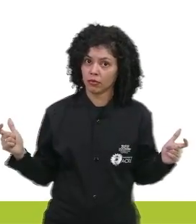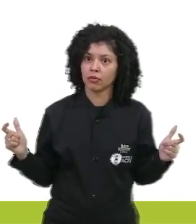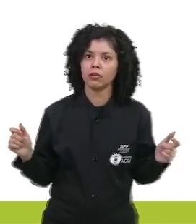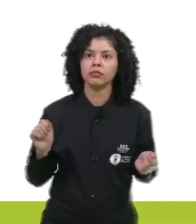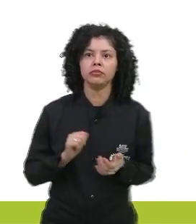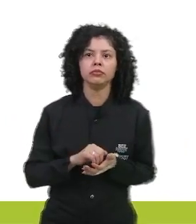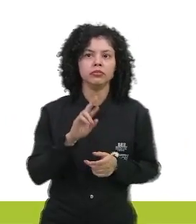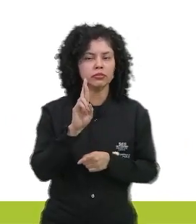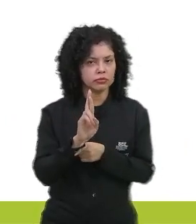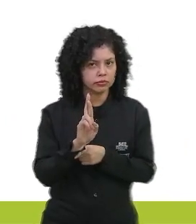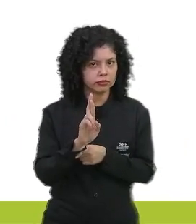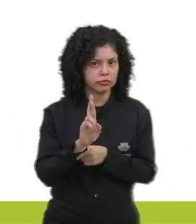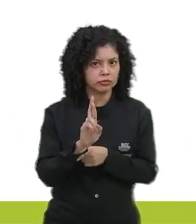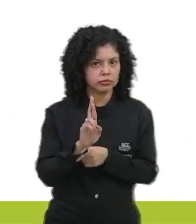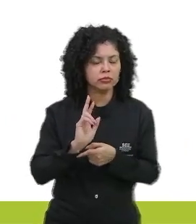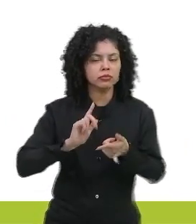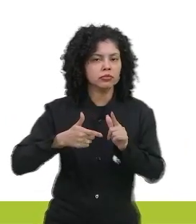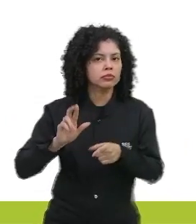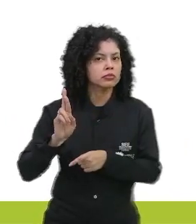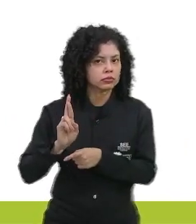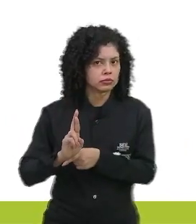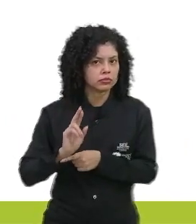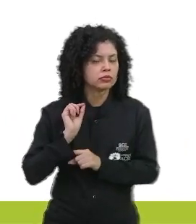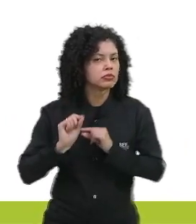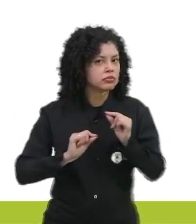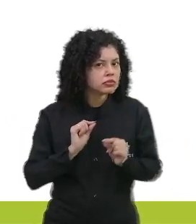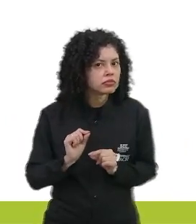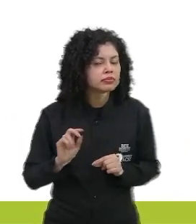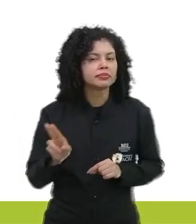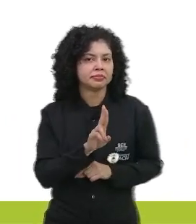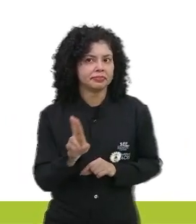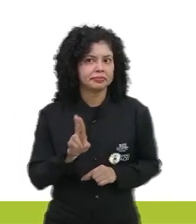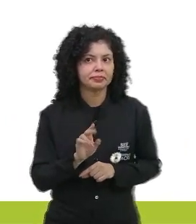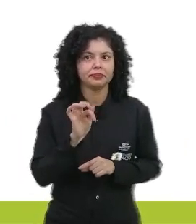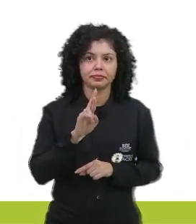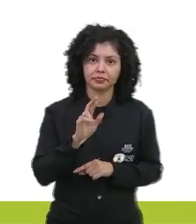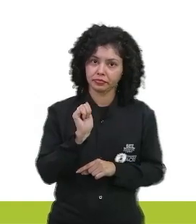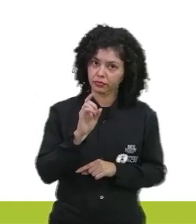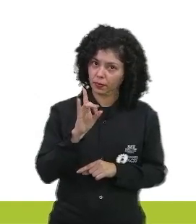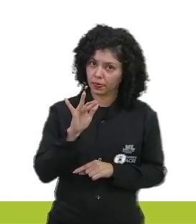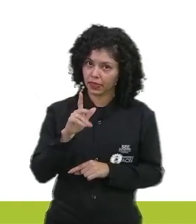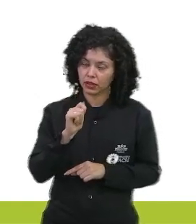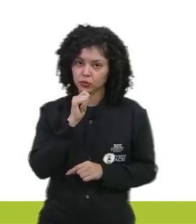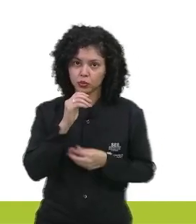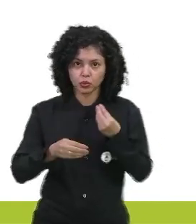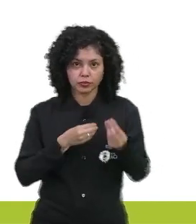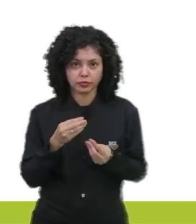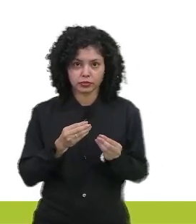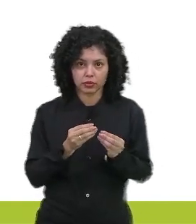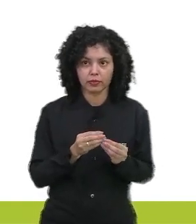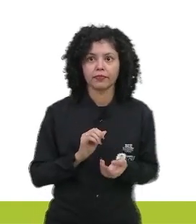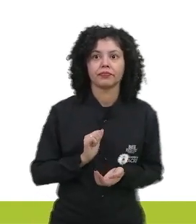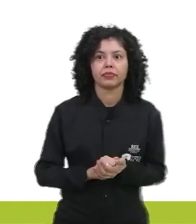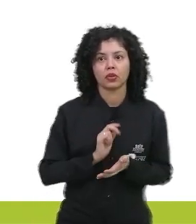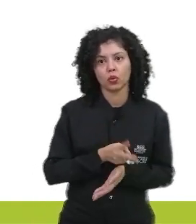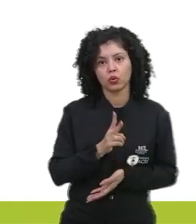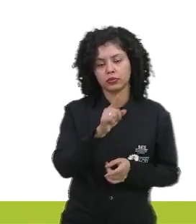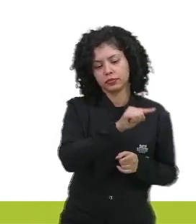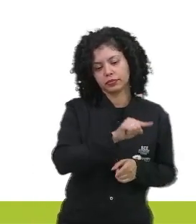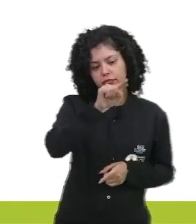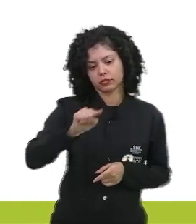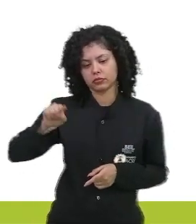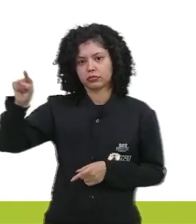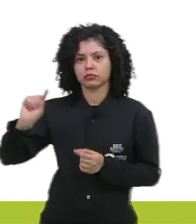vendo esse Rzinho aqui, ó? Esse Rzinho, ele chama-se radical. É como se a minha cadeia carbônica ela